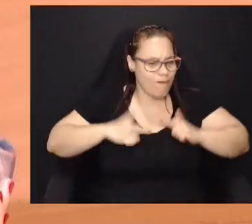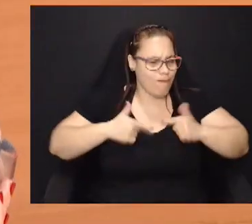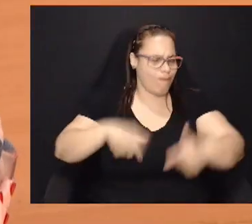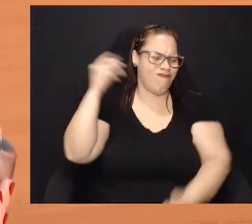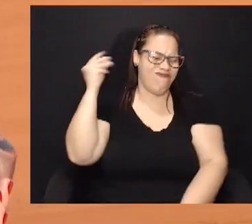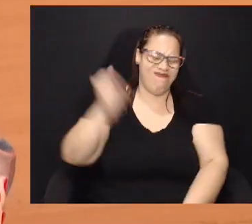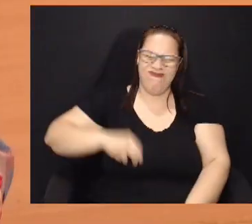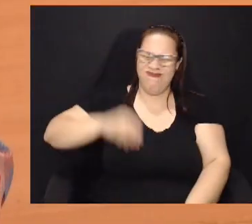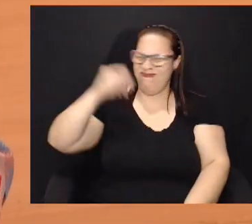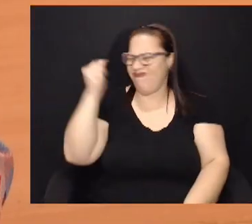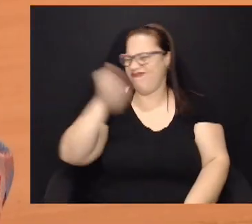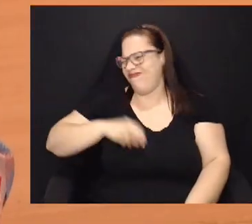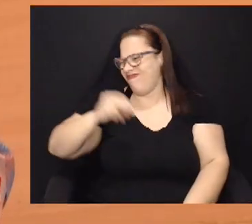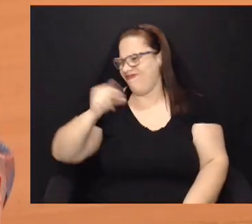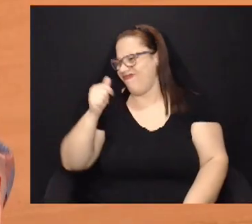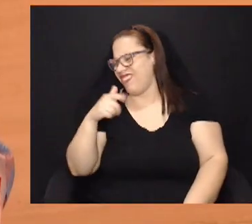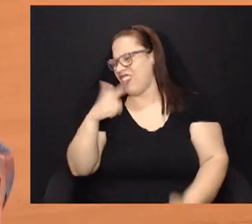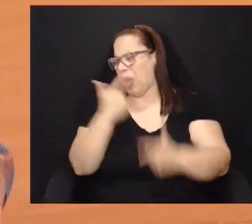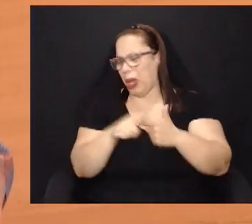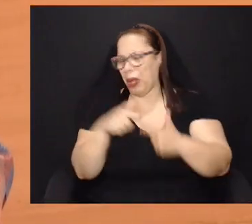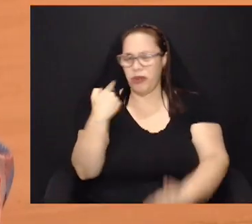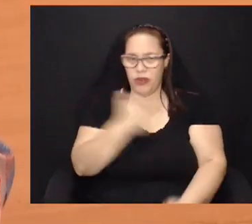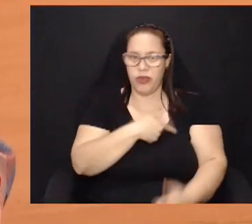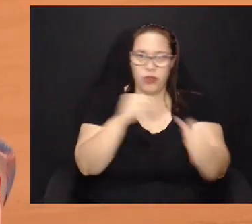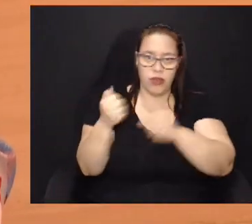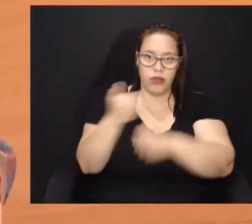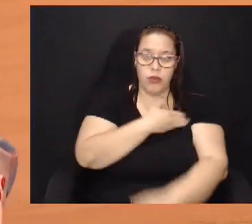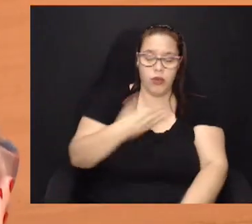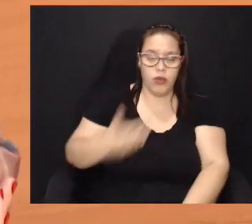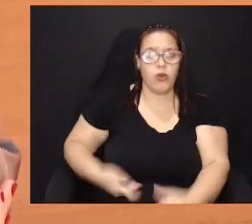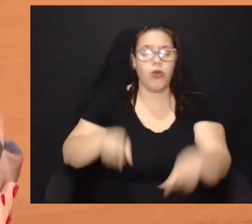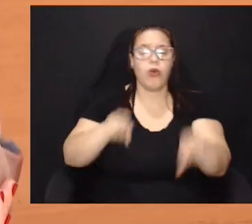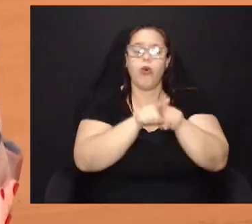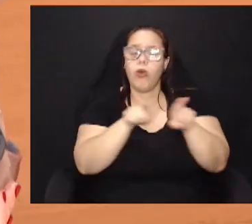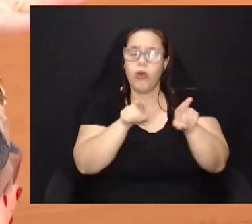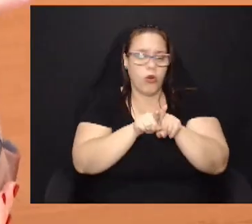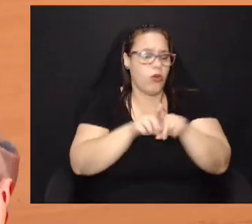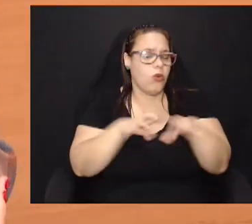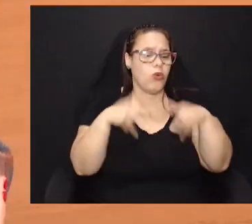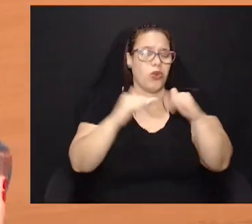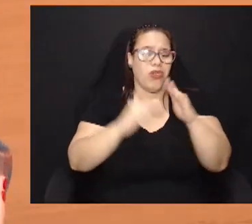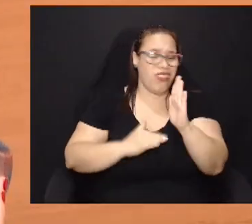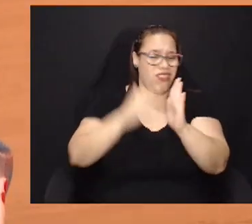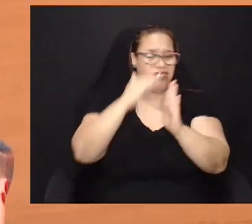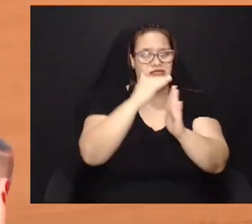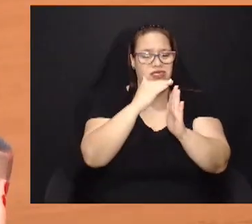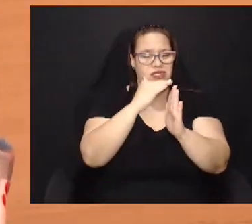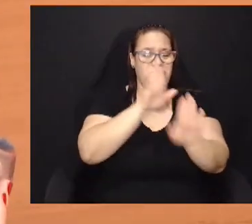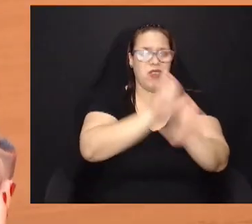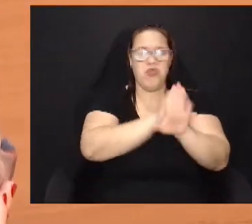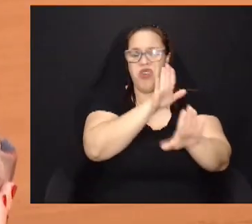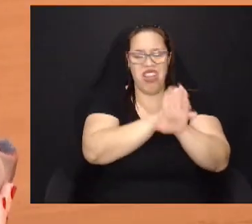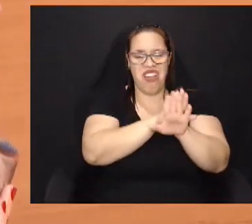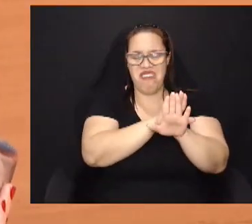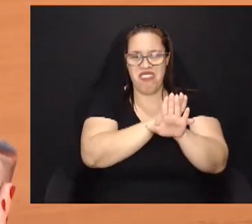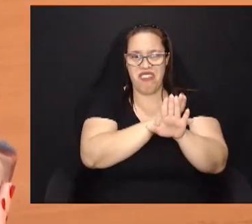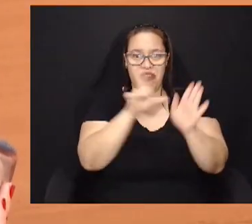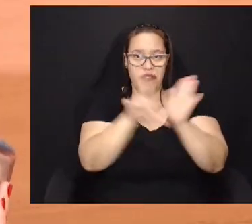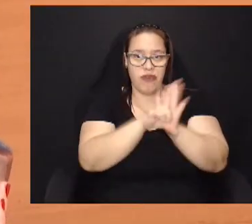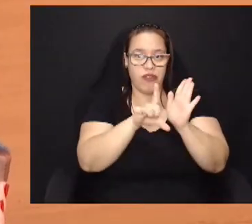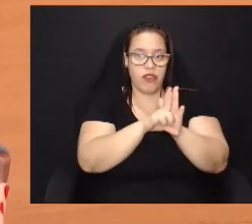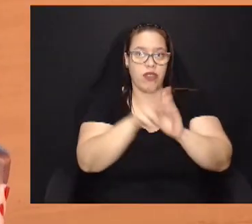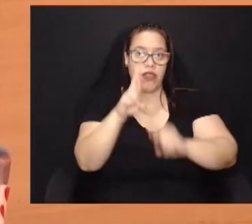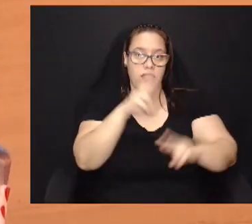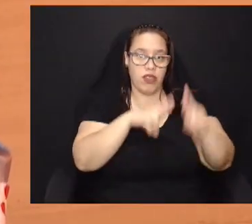dores de vocês são as dores de nós do poder público também. Porque tudo que extrapola fora a legislação Tem a fiscalização